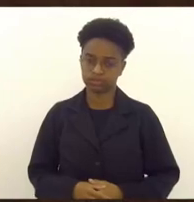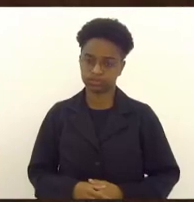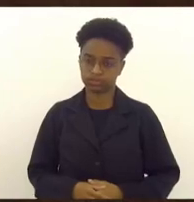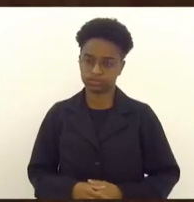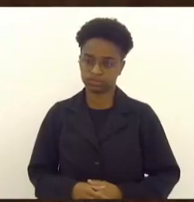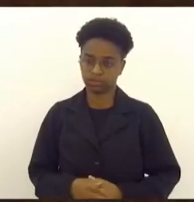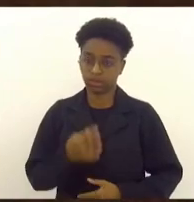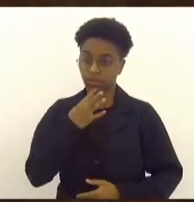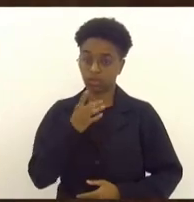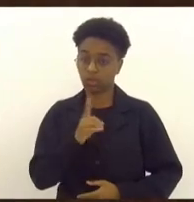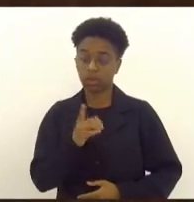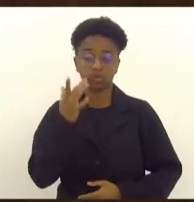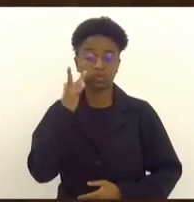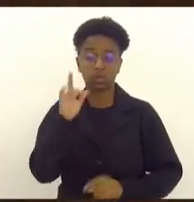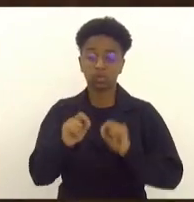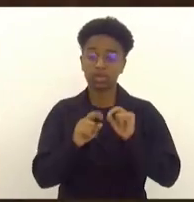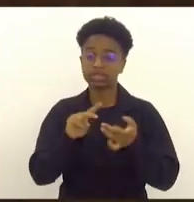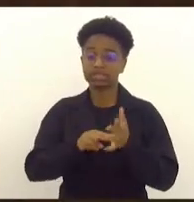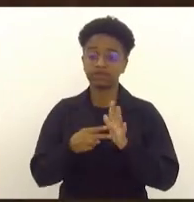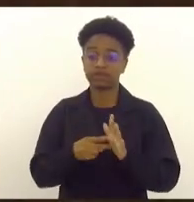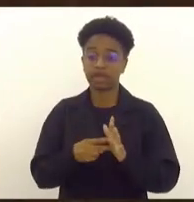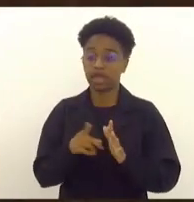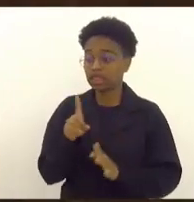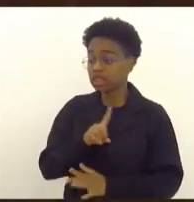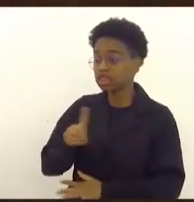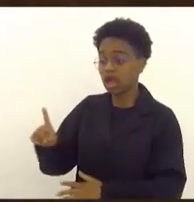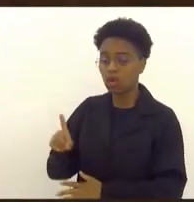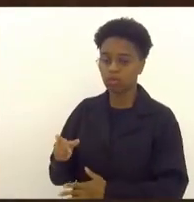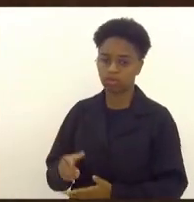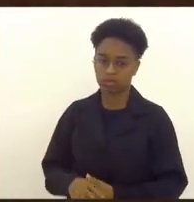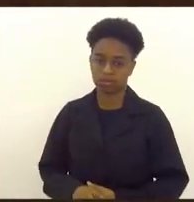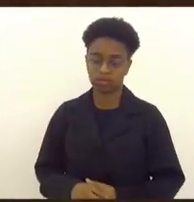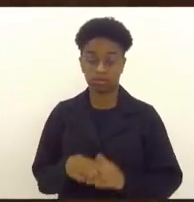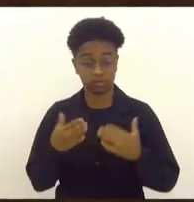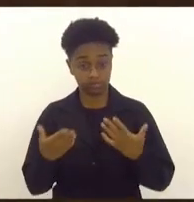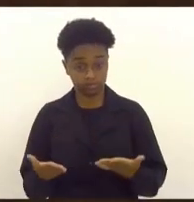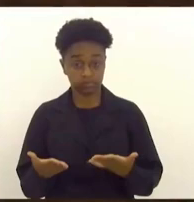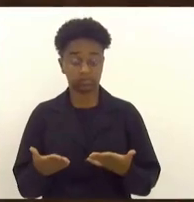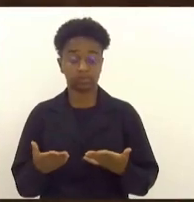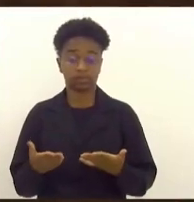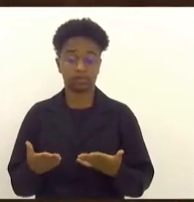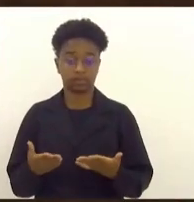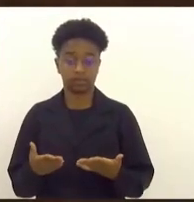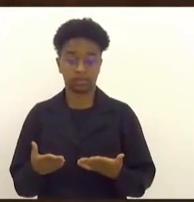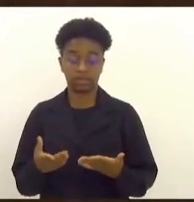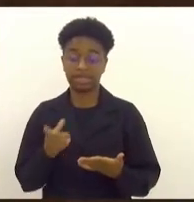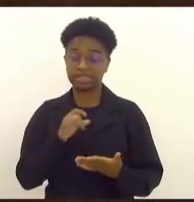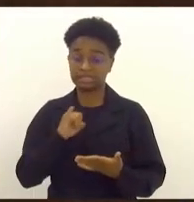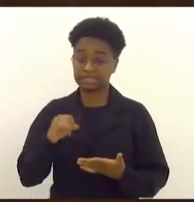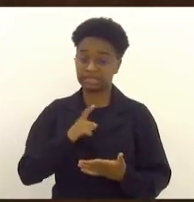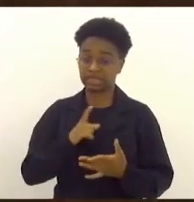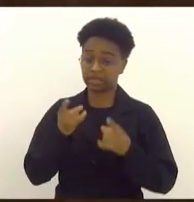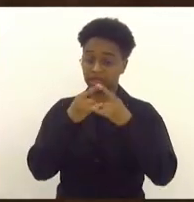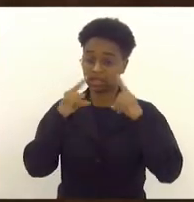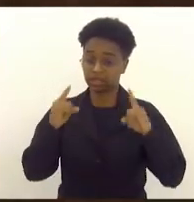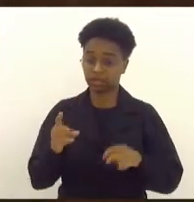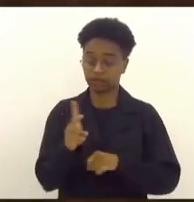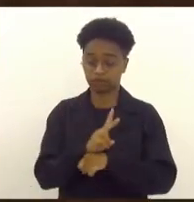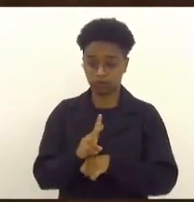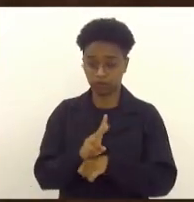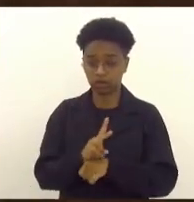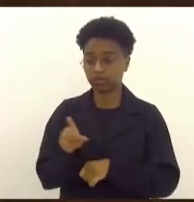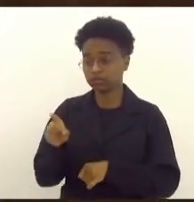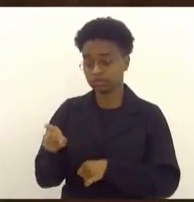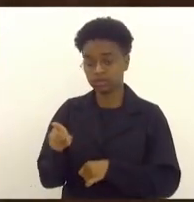não conhece não sabem o que quer dizer não é não por exemplo então existirem tendas Violetas vossa excelência